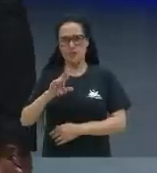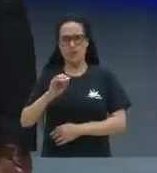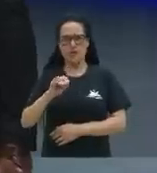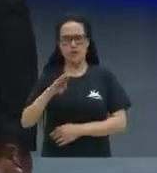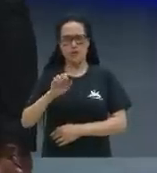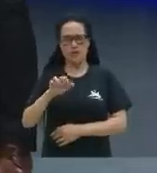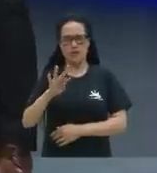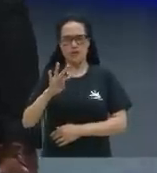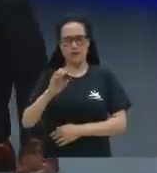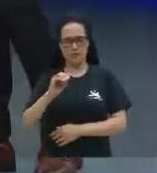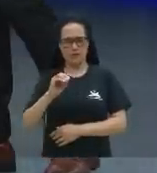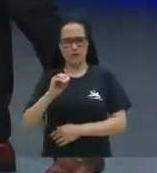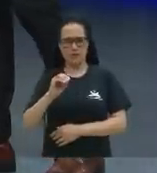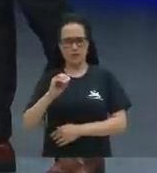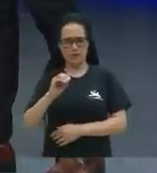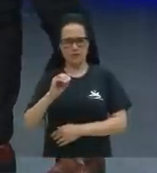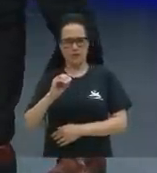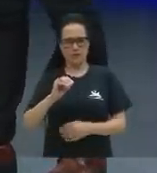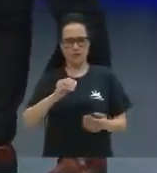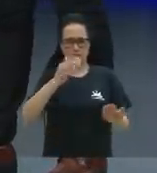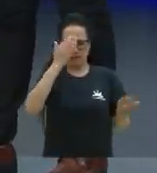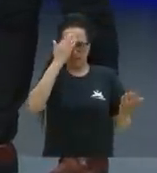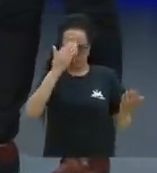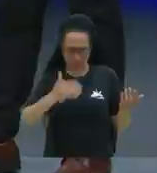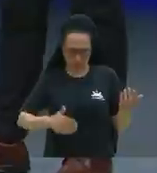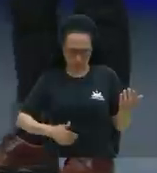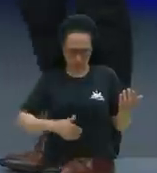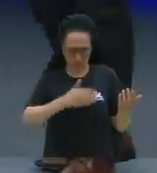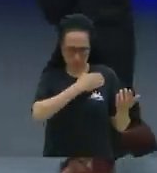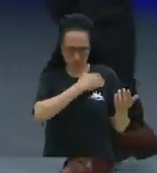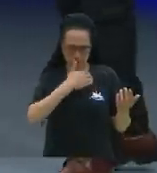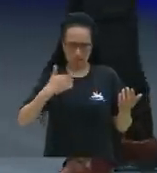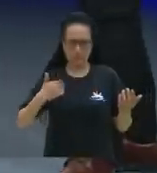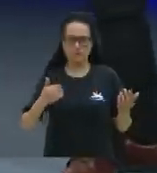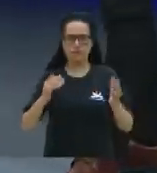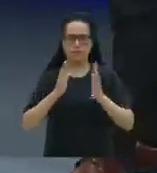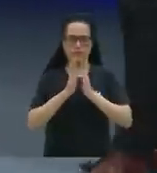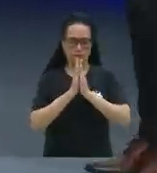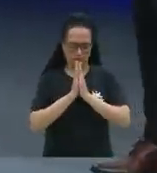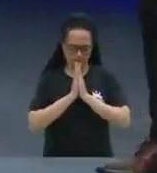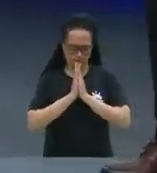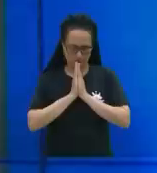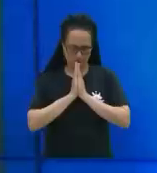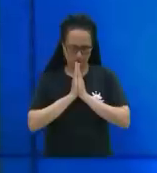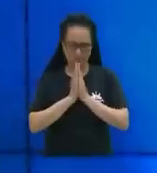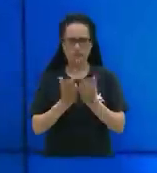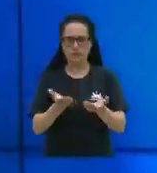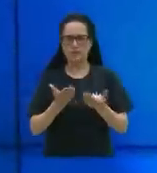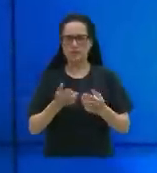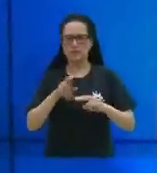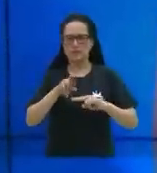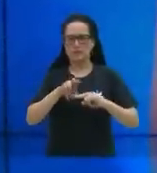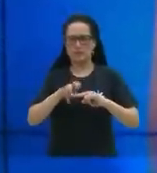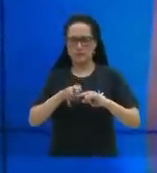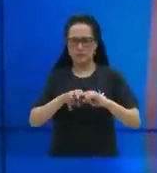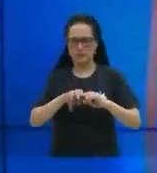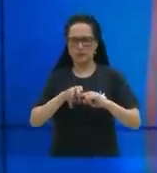Em nome do Pai, do Filho, do Espírito Santo. Amém. Se quiserem se